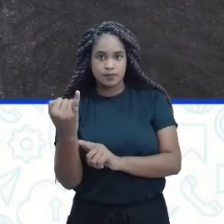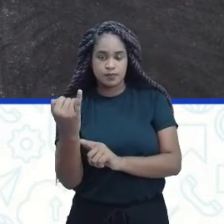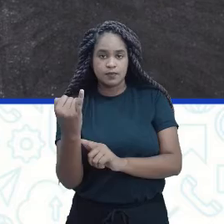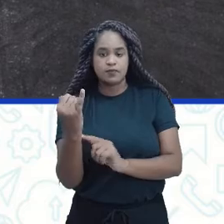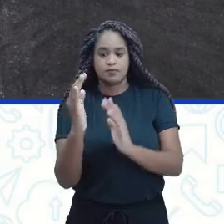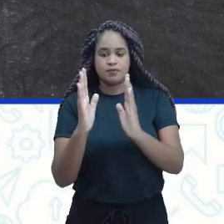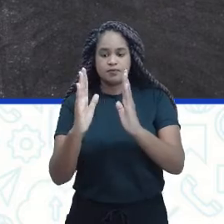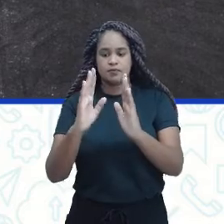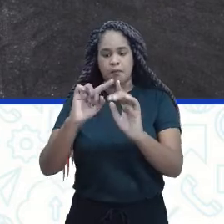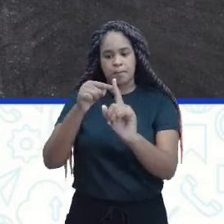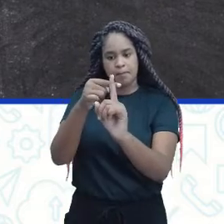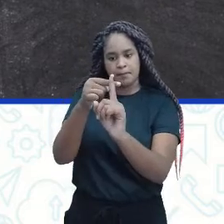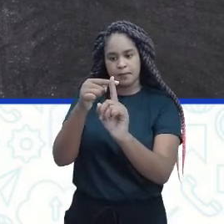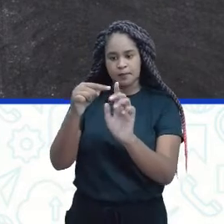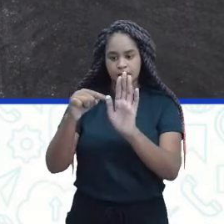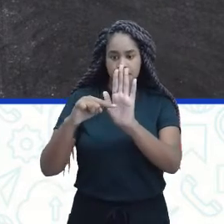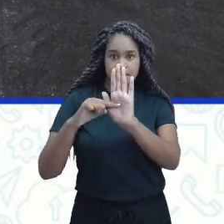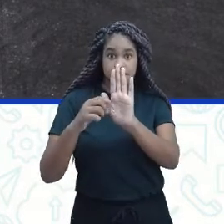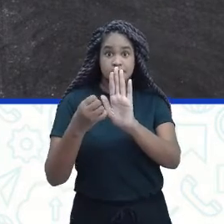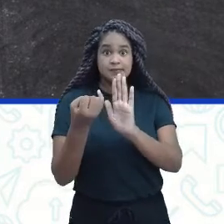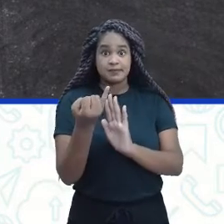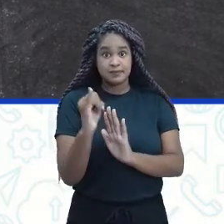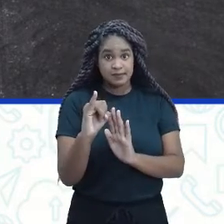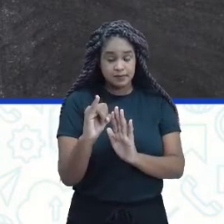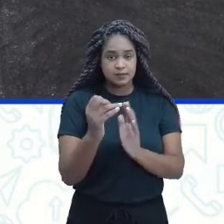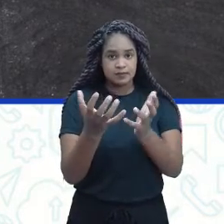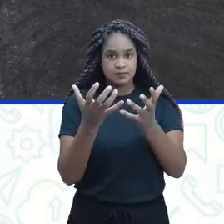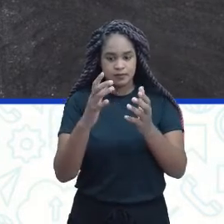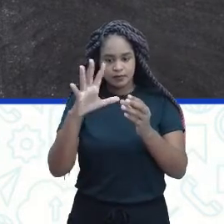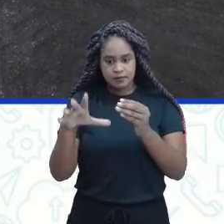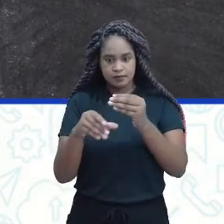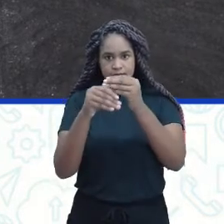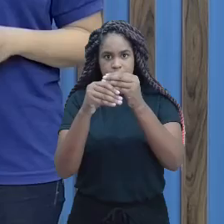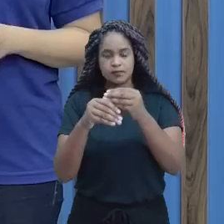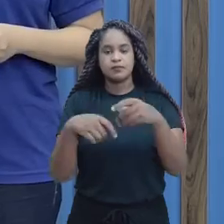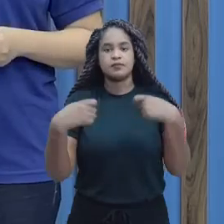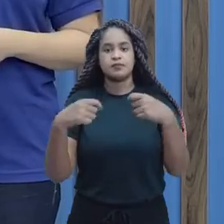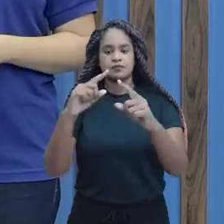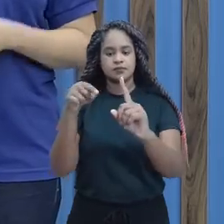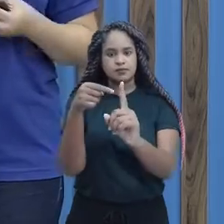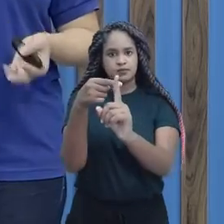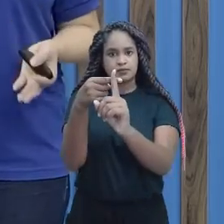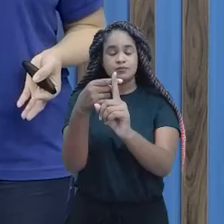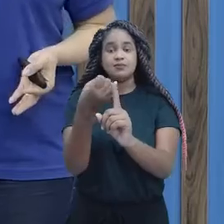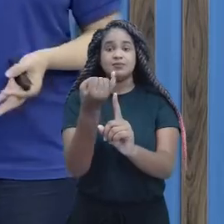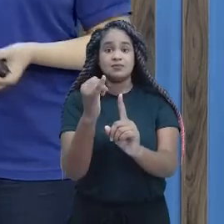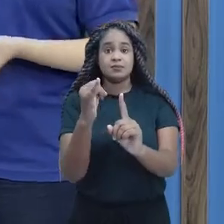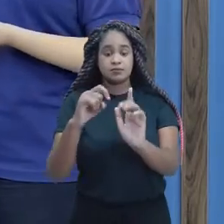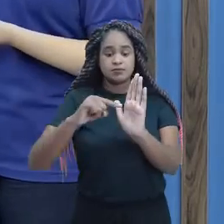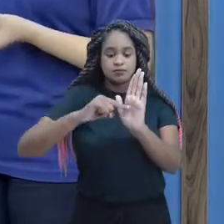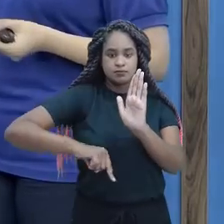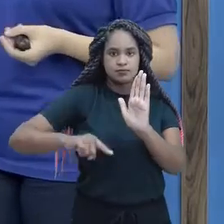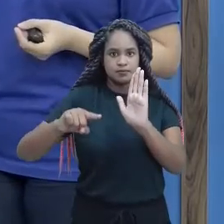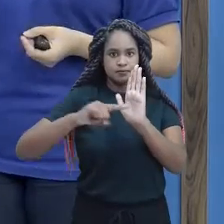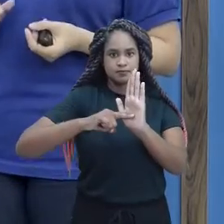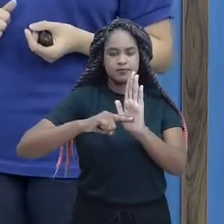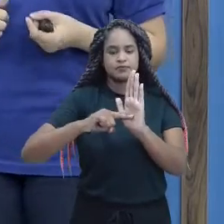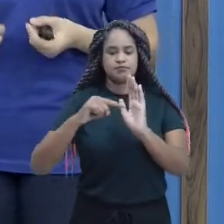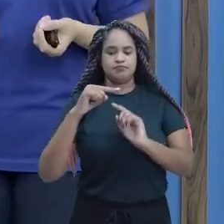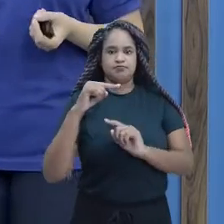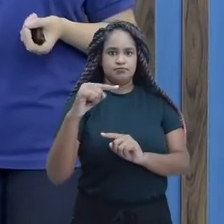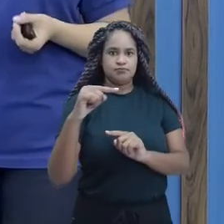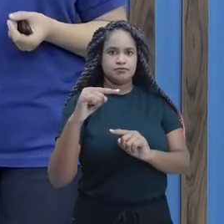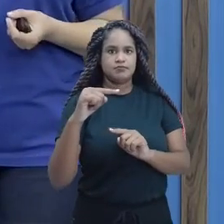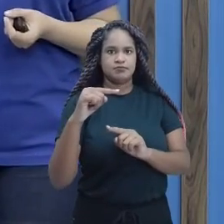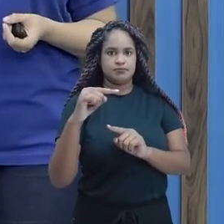um acréscimo, você vai adicionar. Se for um desconto, né? Se for uma subtração, a gente tem ali o menos para fazer